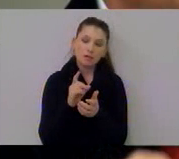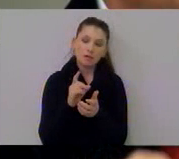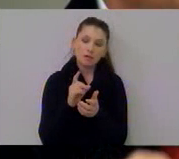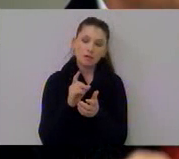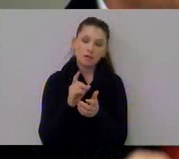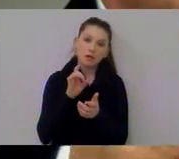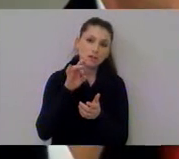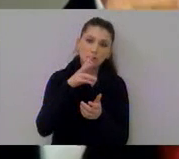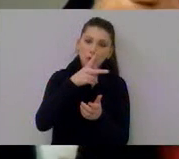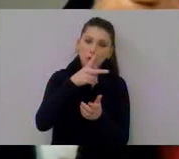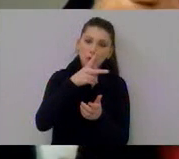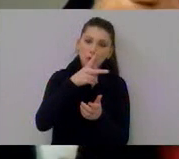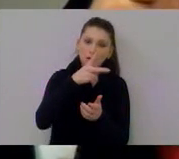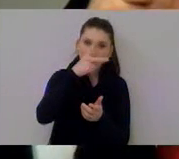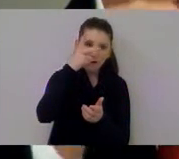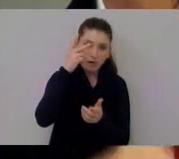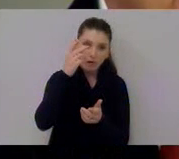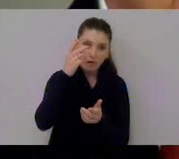Criciúma